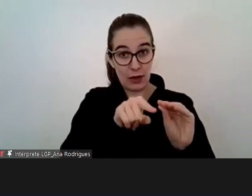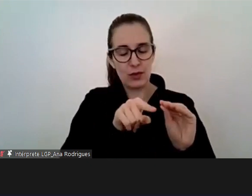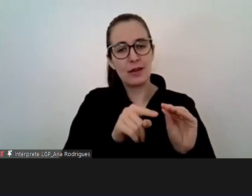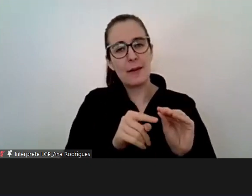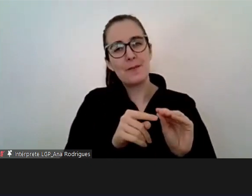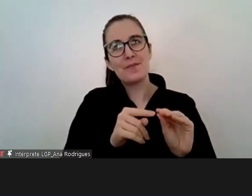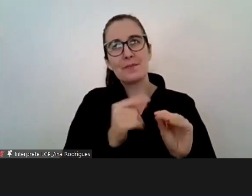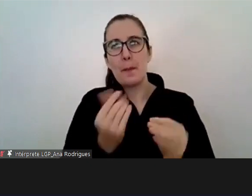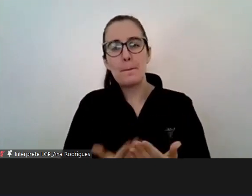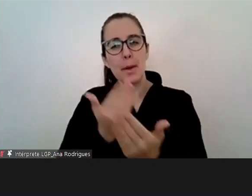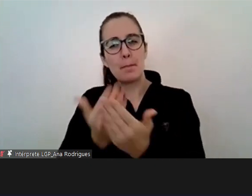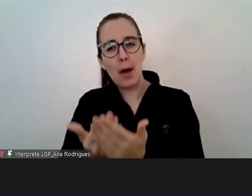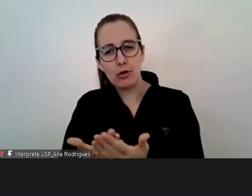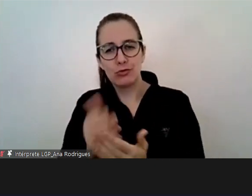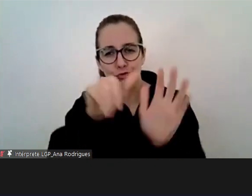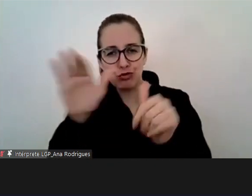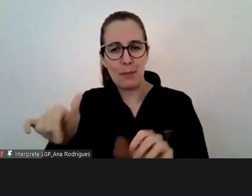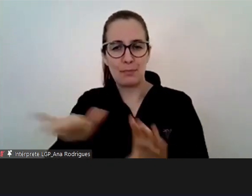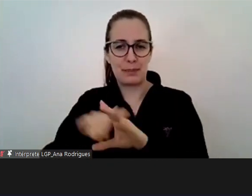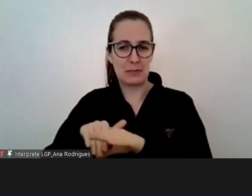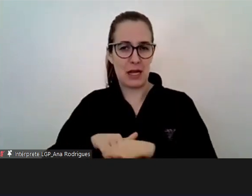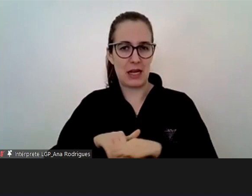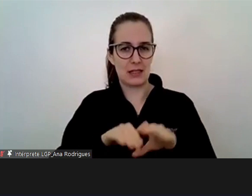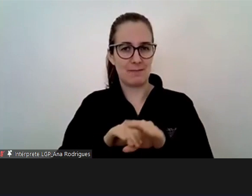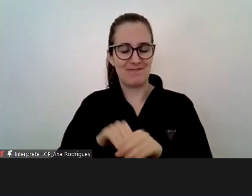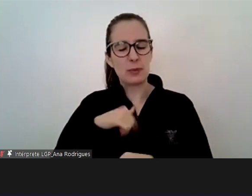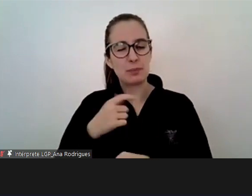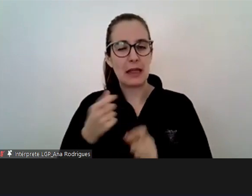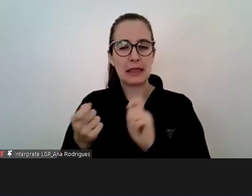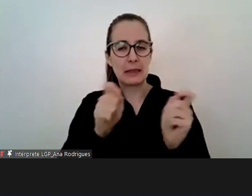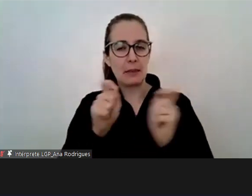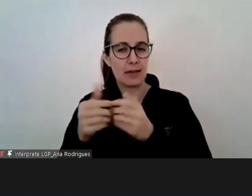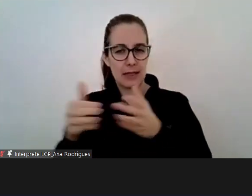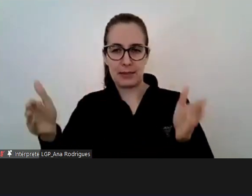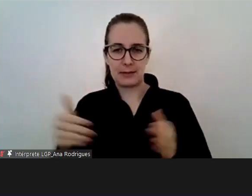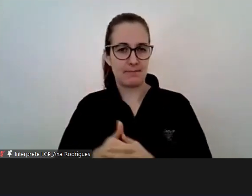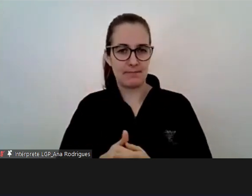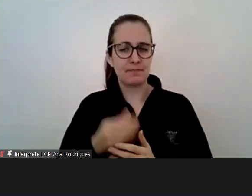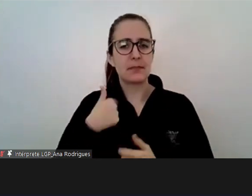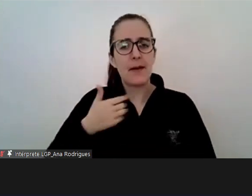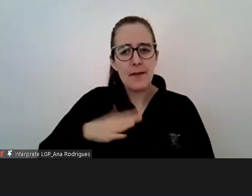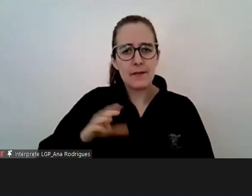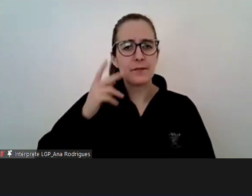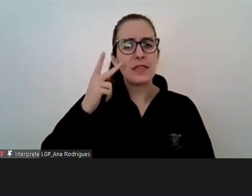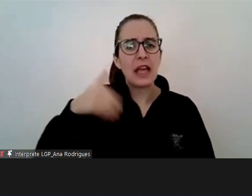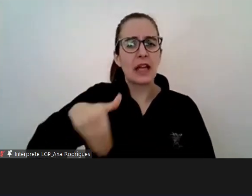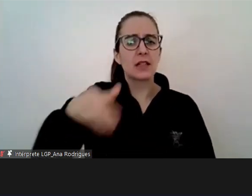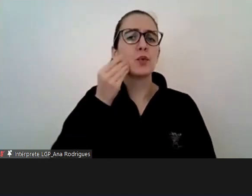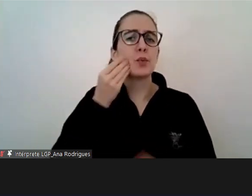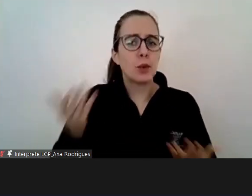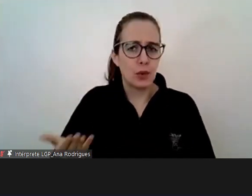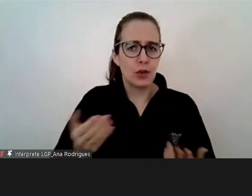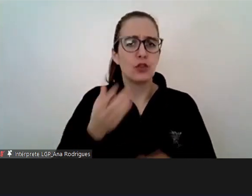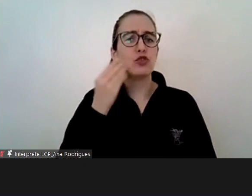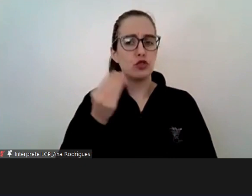uma proposta participativa. Porque nós temos que abrir esse debate. Como é que nós queremos viver, não? Como é que estes jovens